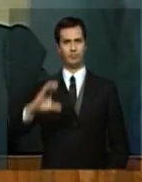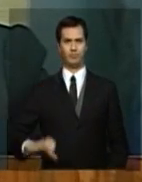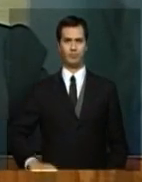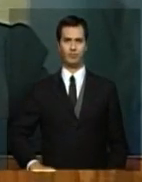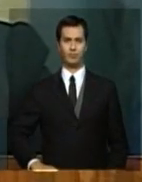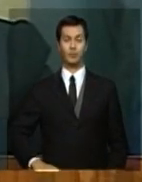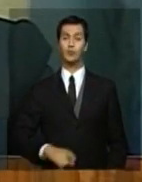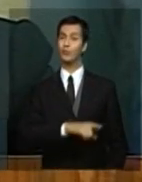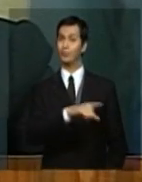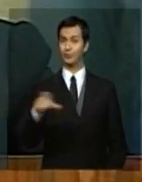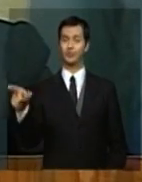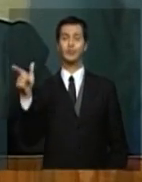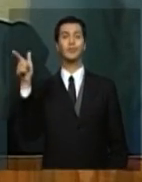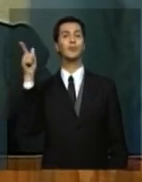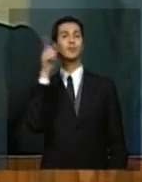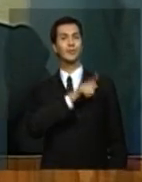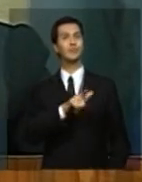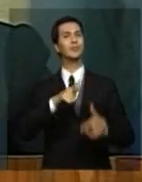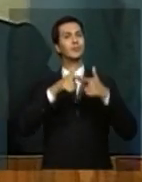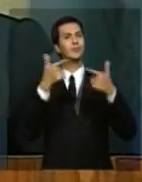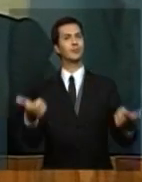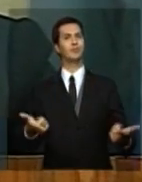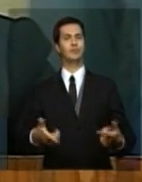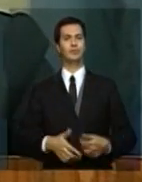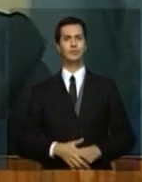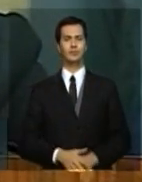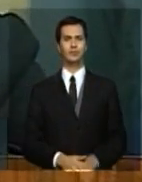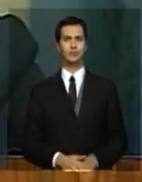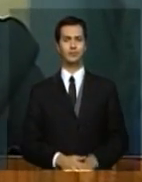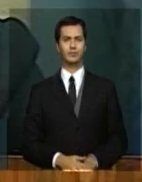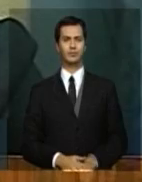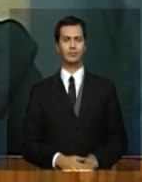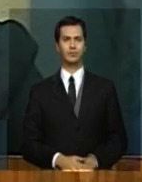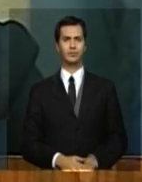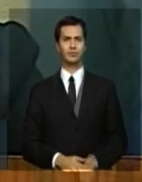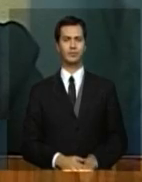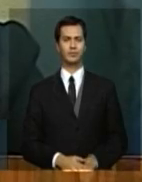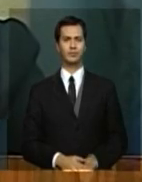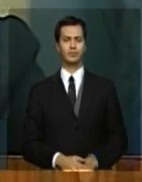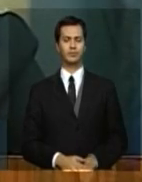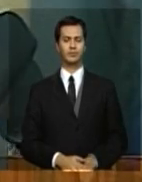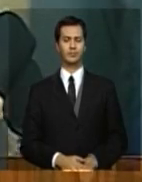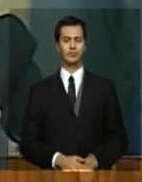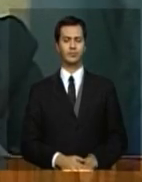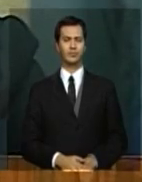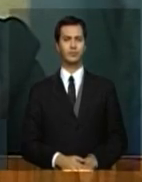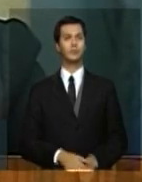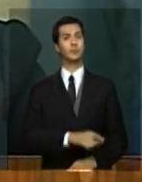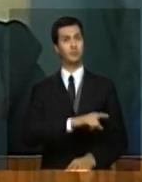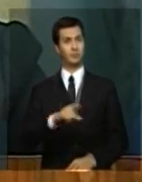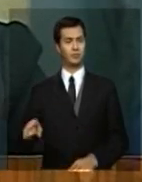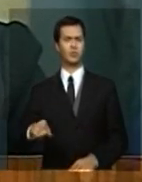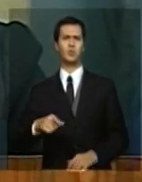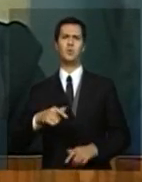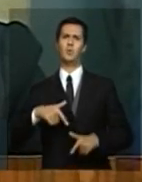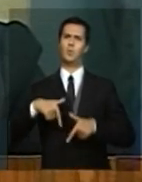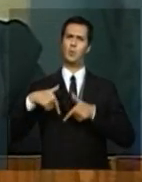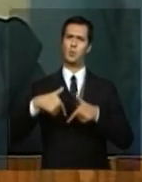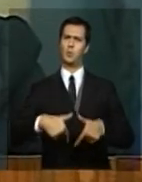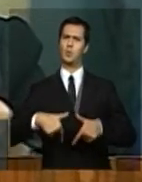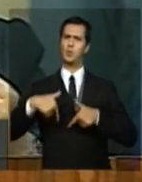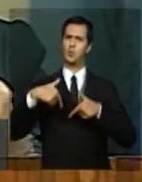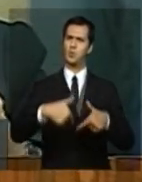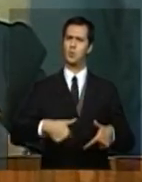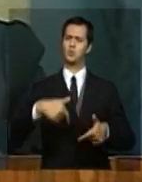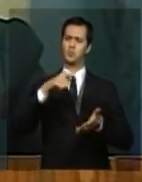conseguiram e vocês conseguiram eu tenho certeza com muito esforço